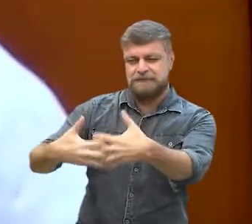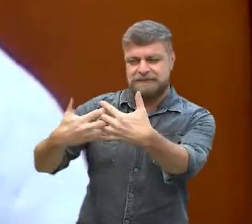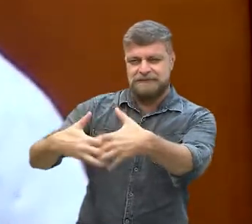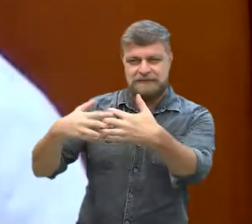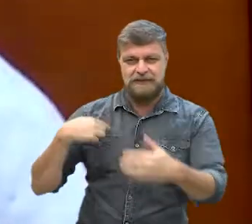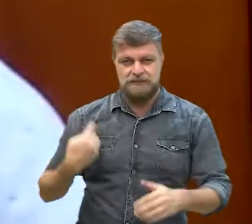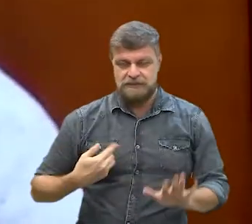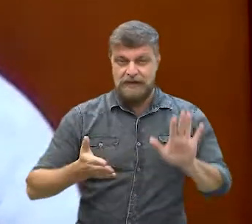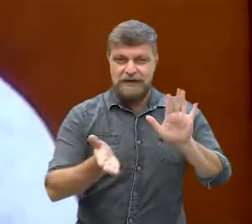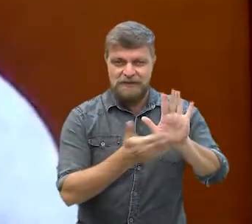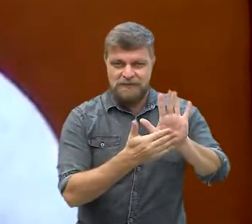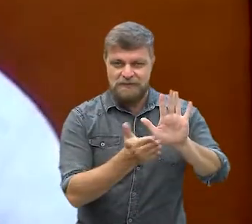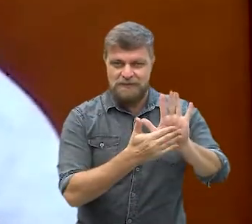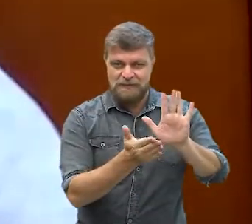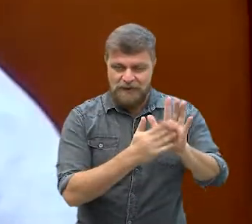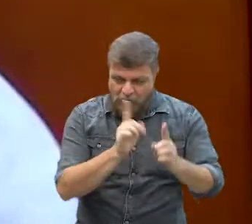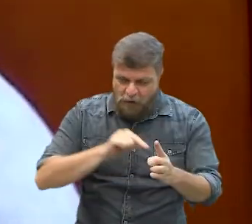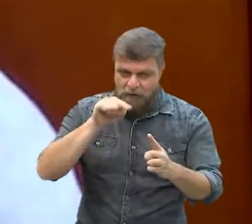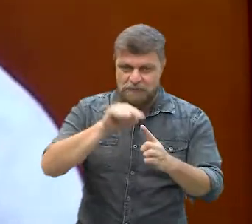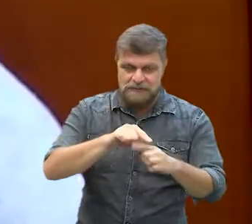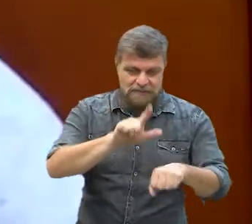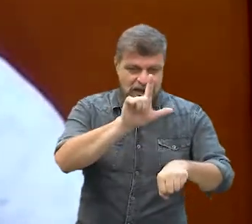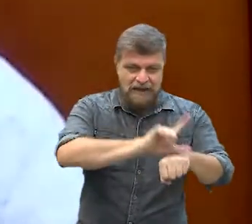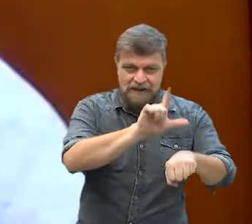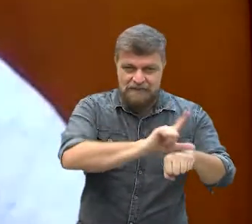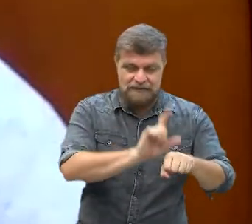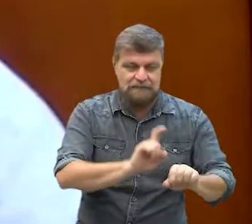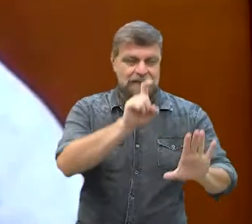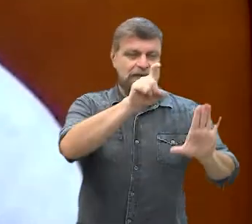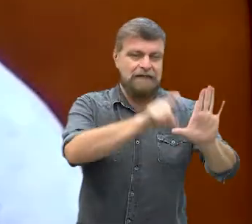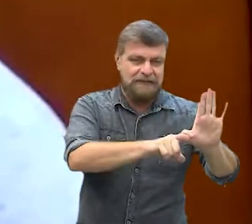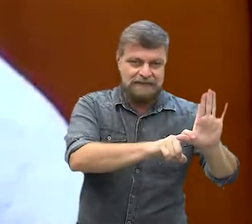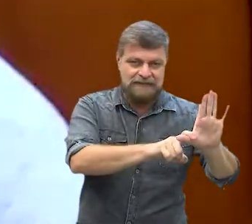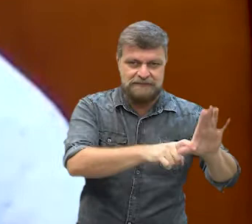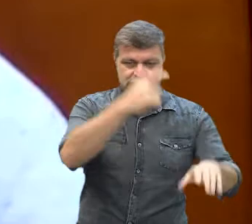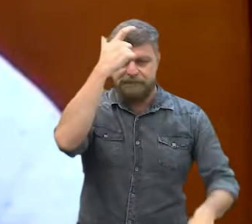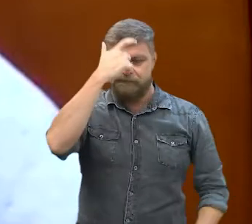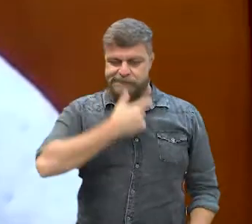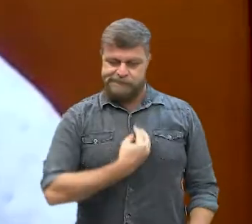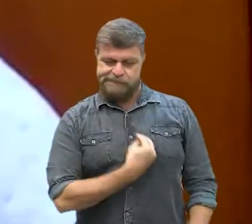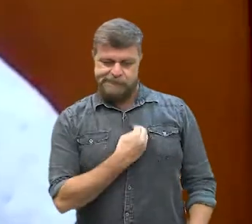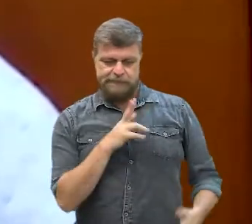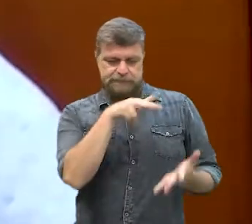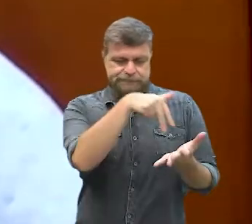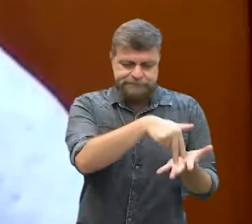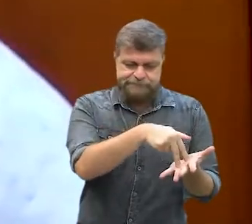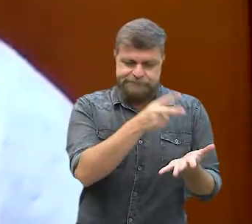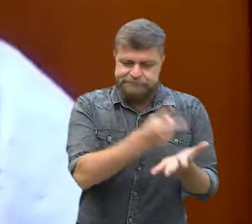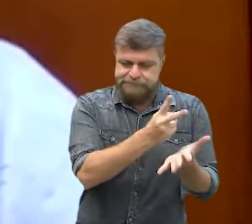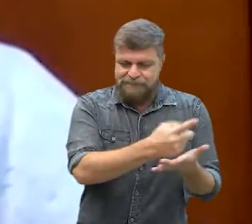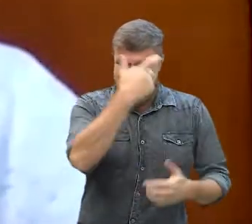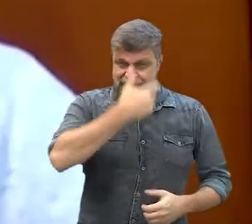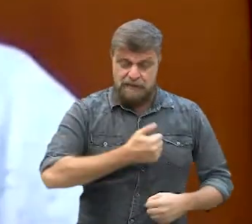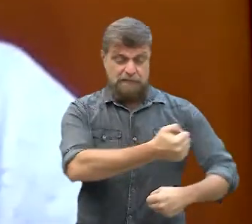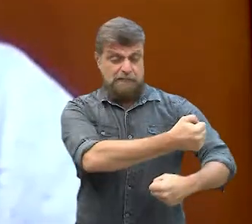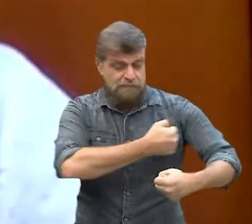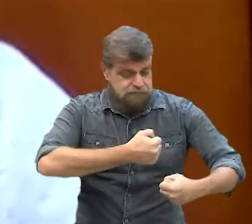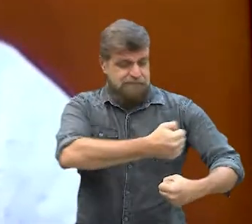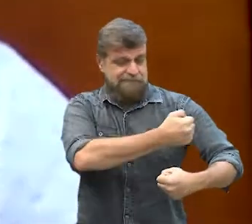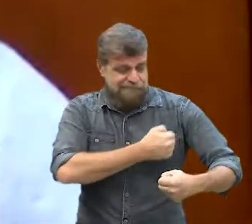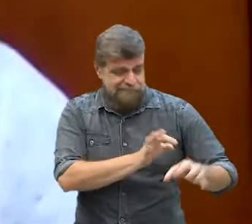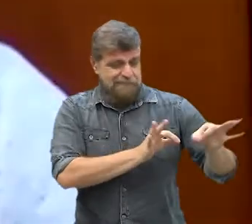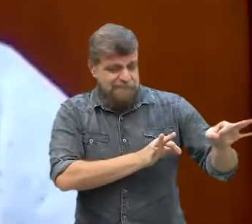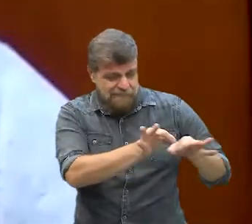sempre teve o propósito justamente de criar um negócio onde ele não dependesse, de certa forma, da gente. Eu não queria ser o cozinheiro dentro